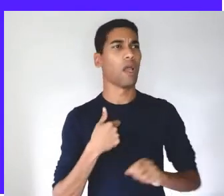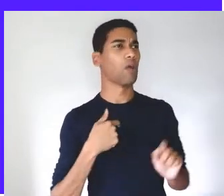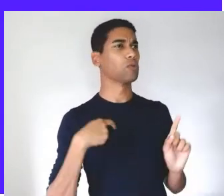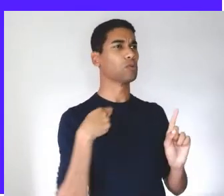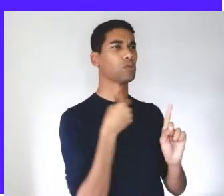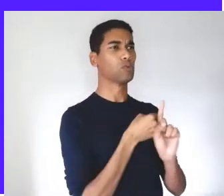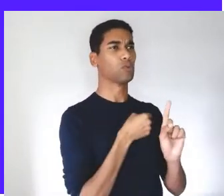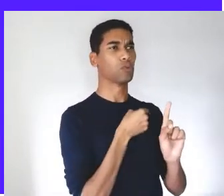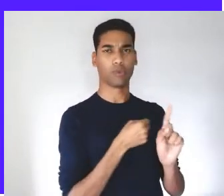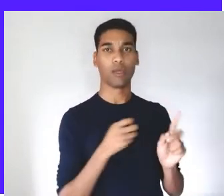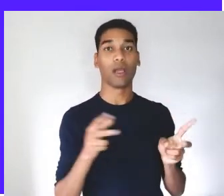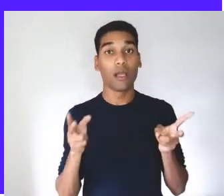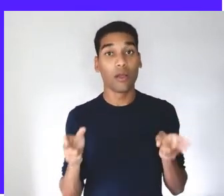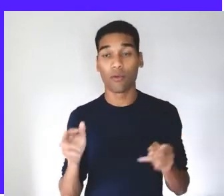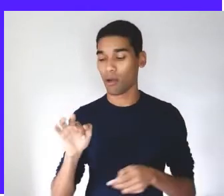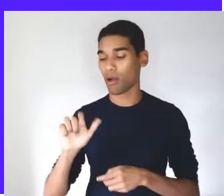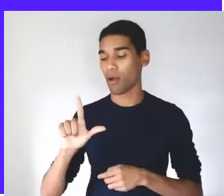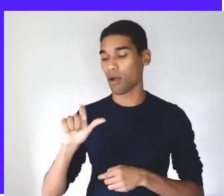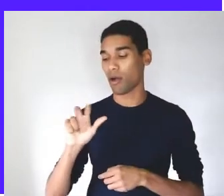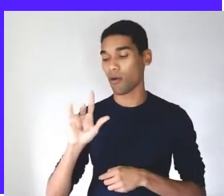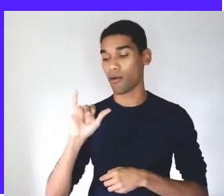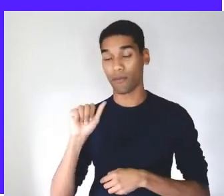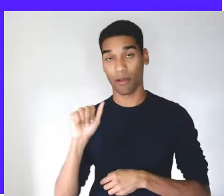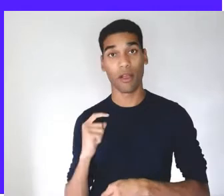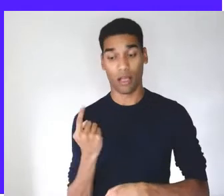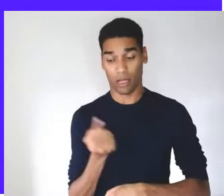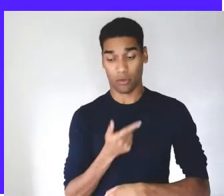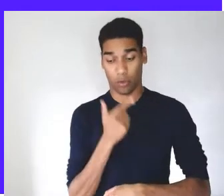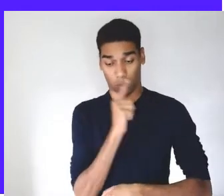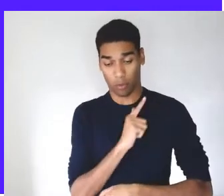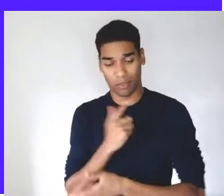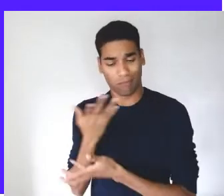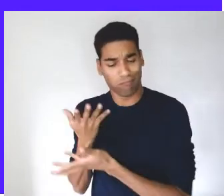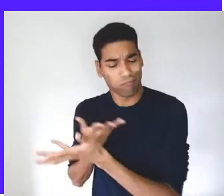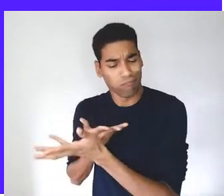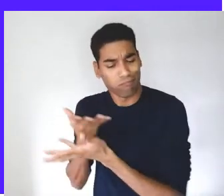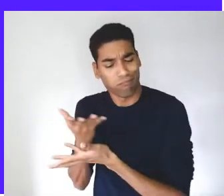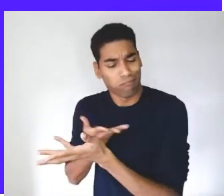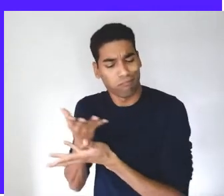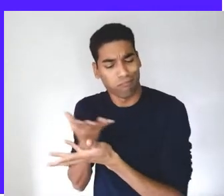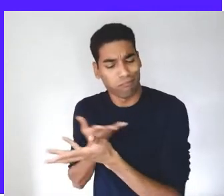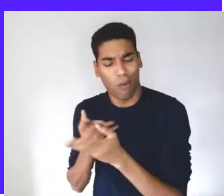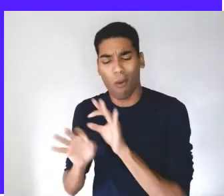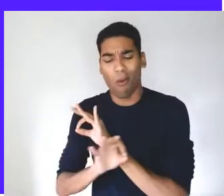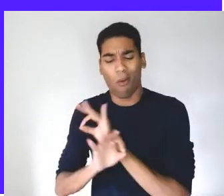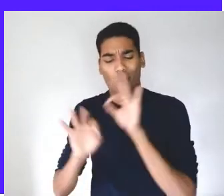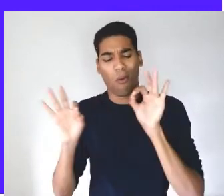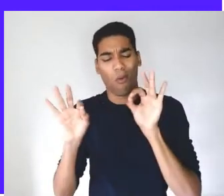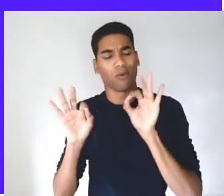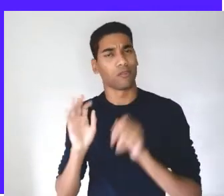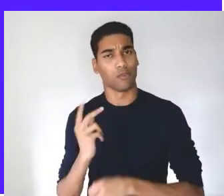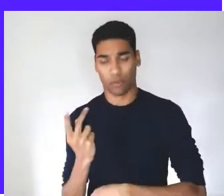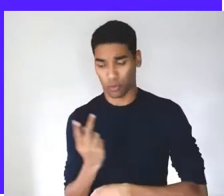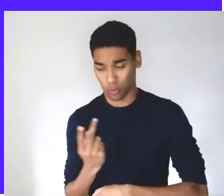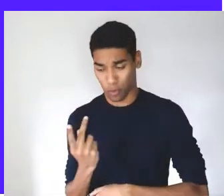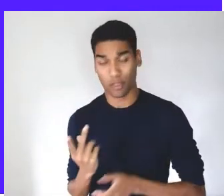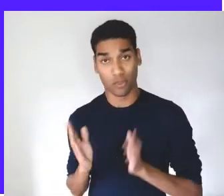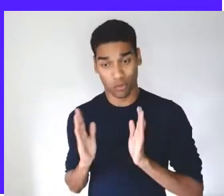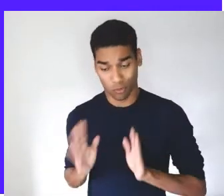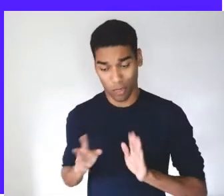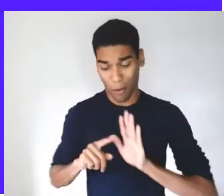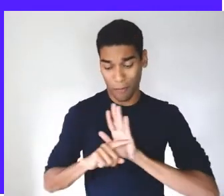exemplo, um excelente diálogo e já trocamos, né, já pesquisas que a gente lança, a gente